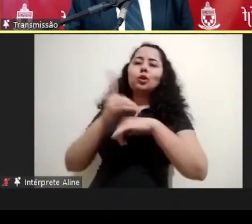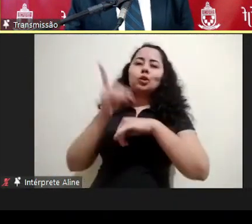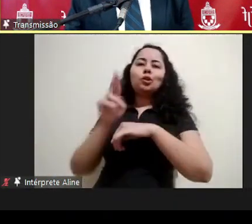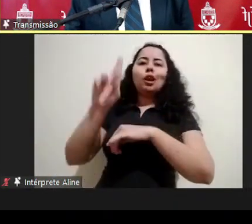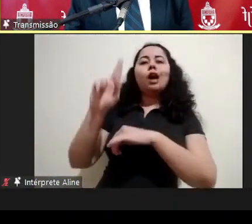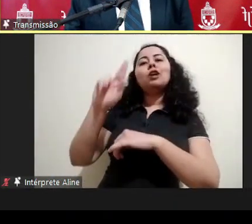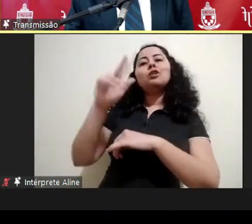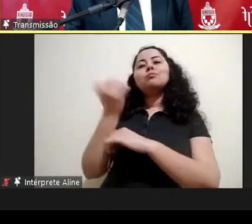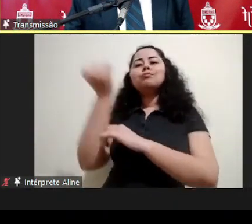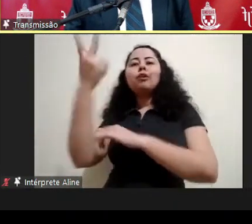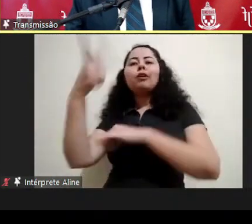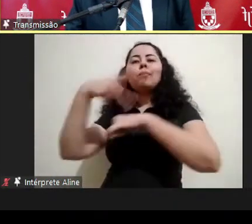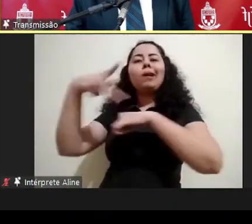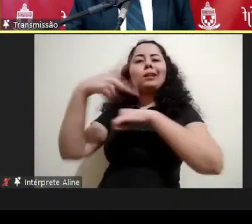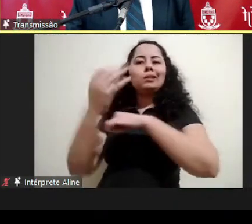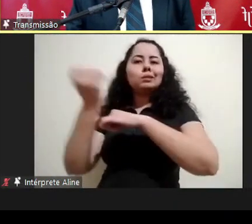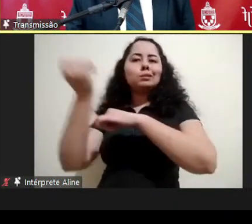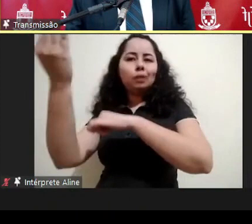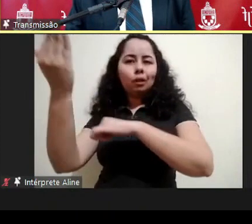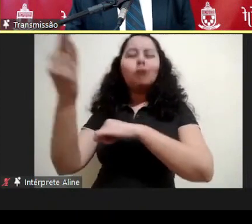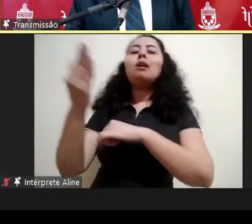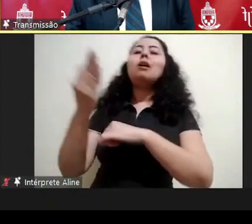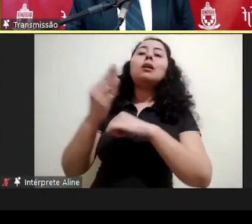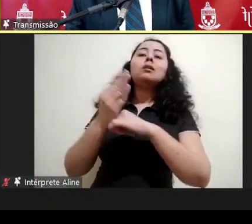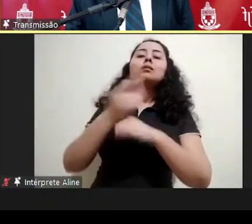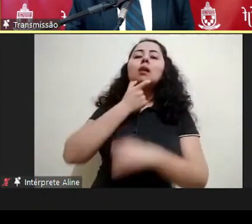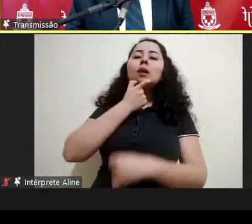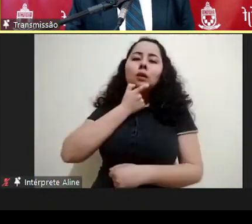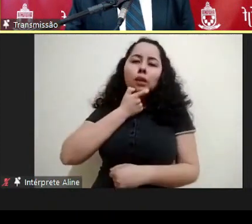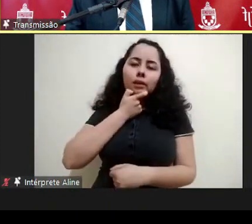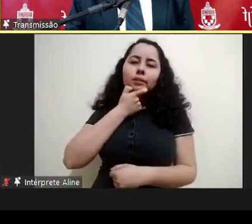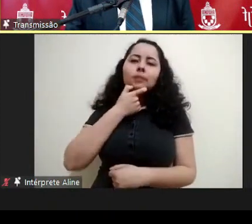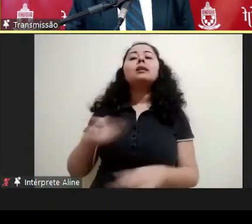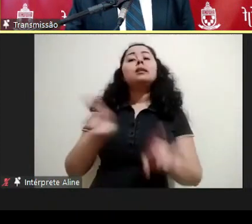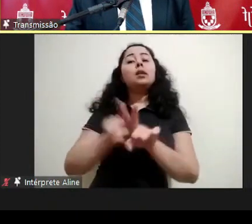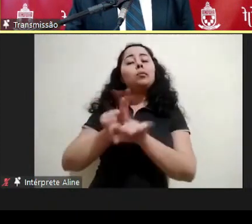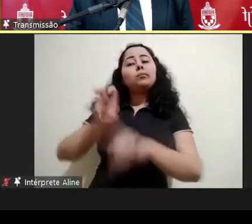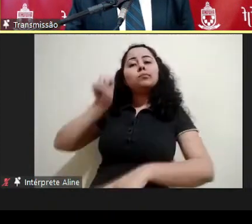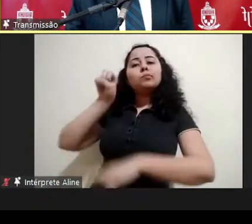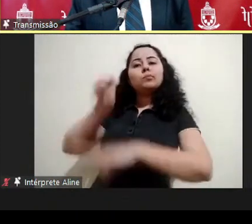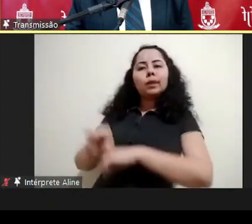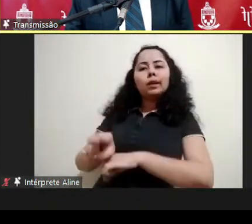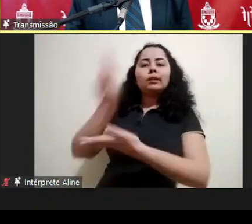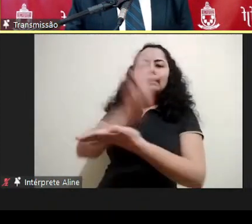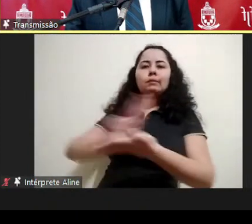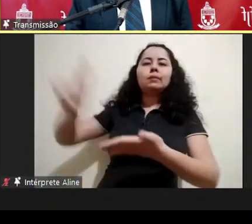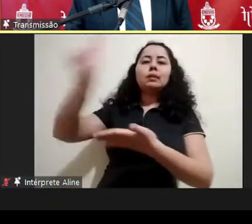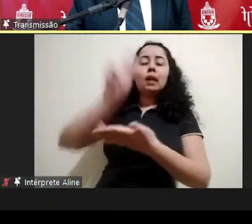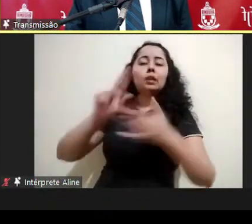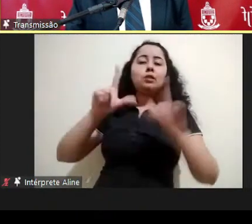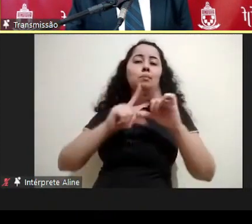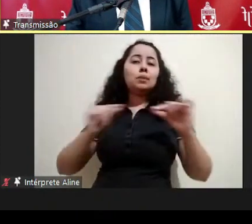School of Medicine, em Londres. Ingressou na Faculdade de Medicina por concurso como professor em setembro de